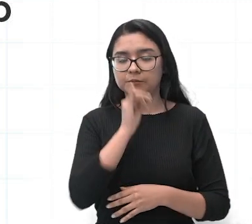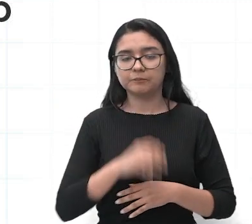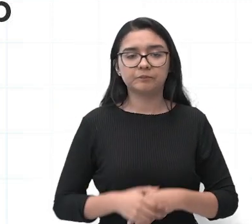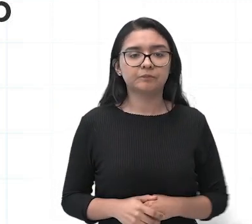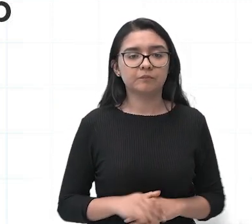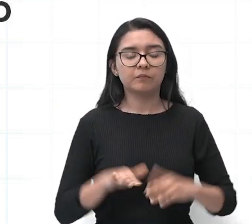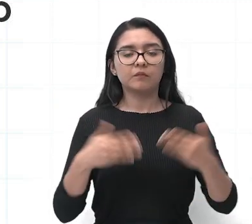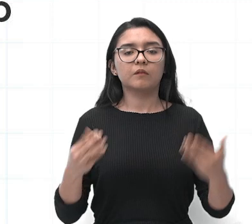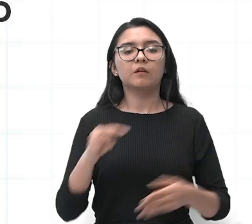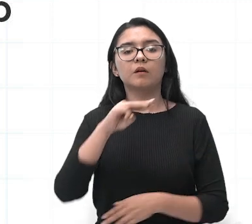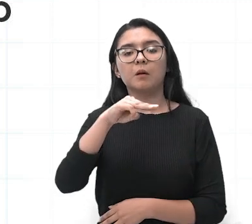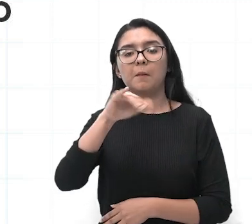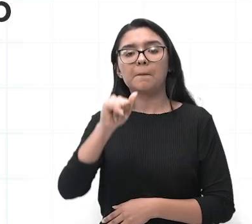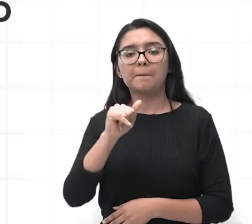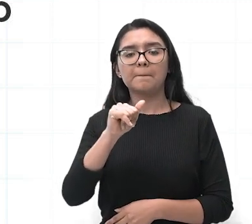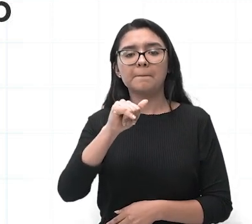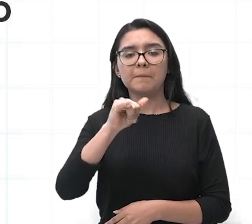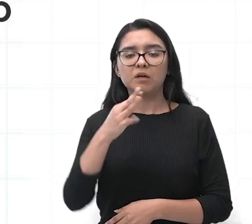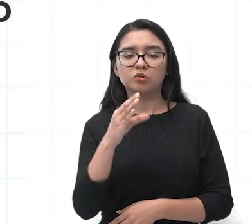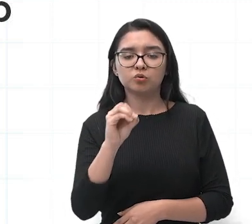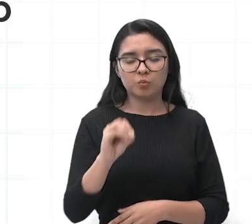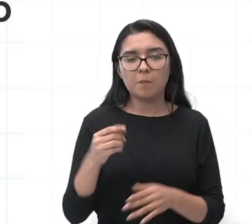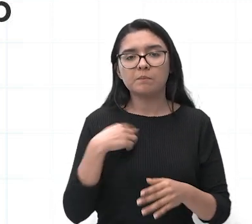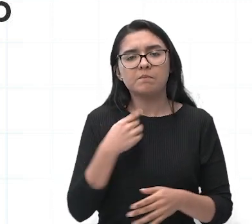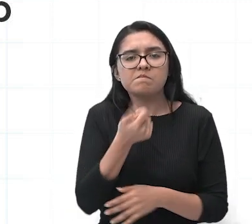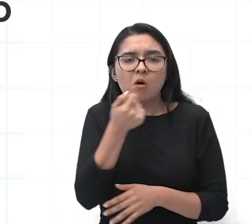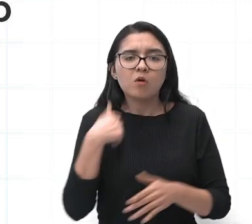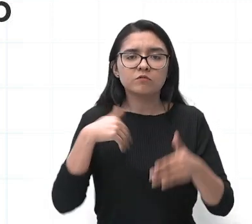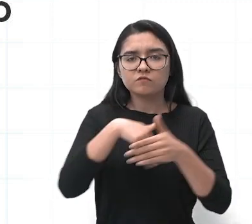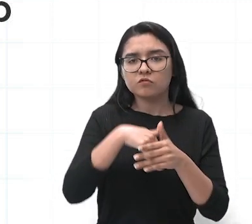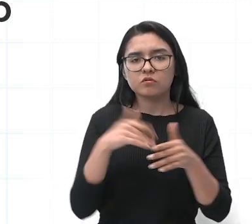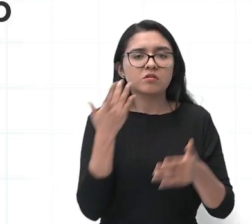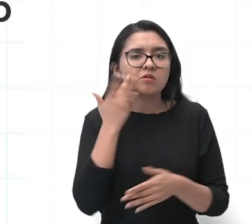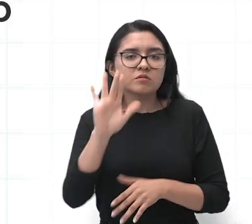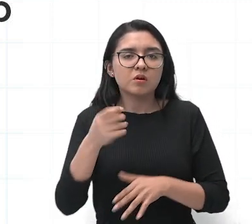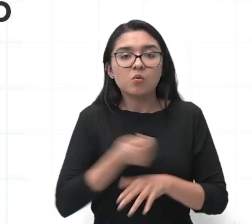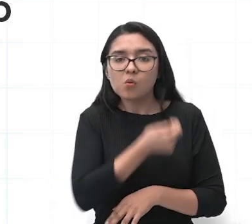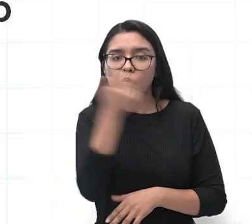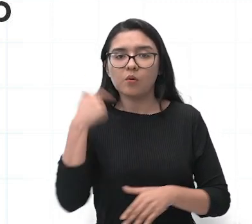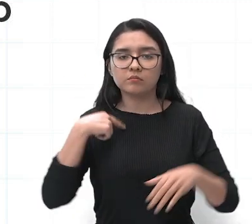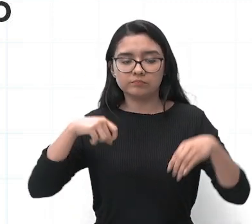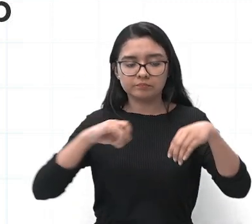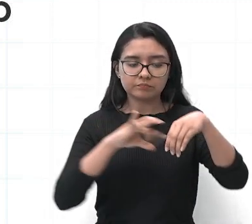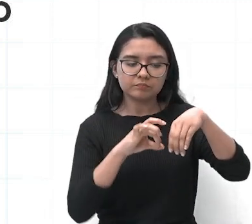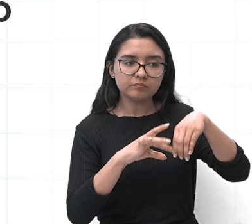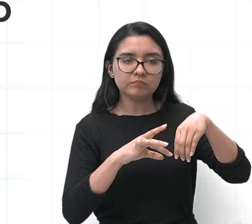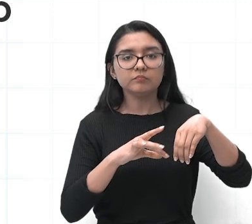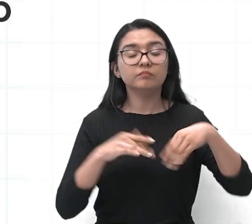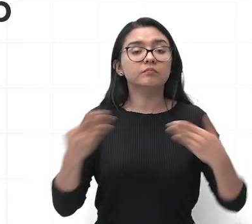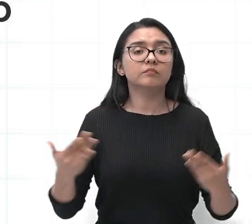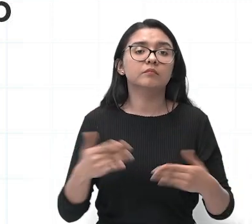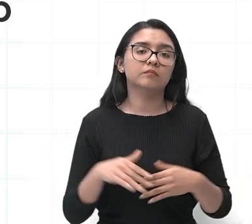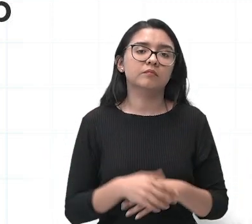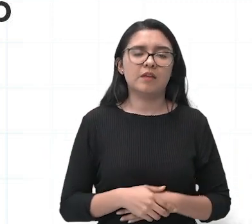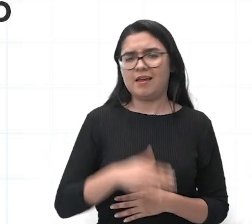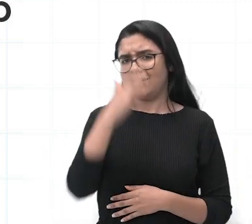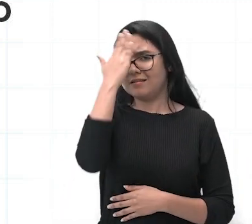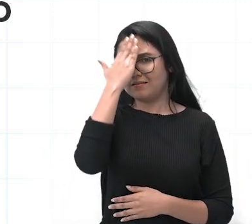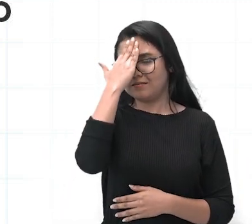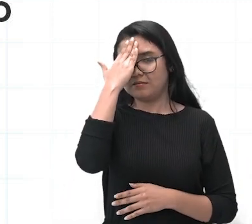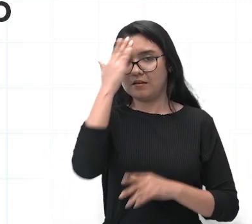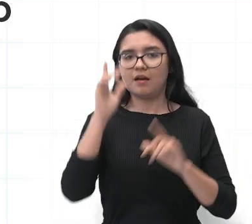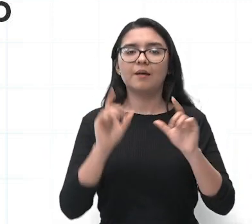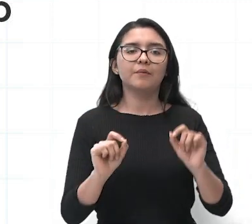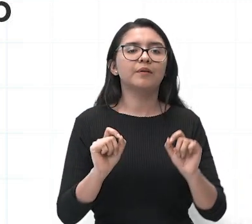exemplo, manjo um pouco de futebol. Só não sei quantos gols vale um escanteio. Ou seja, ele conhece